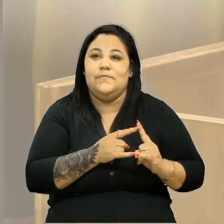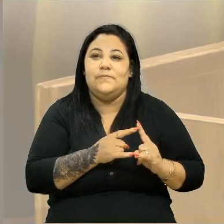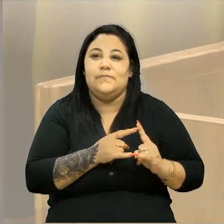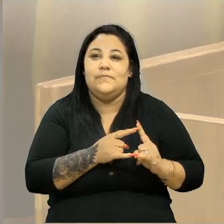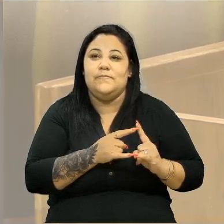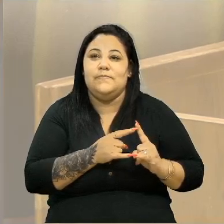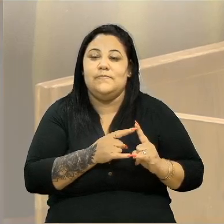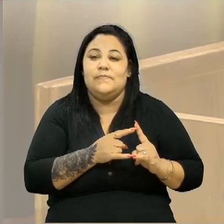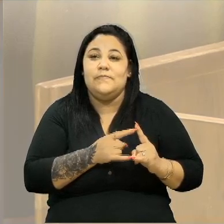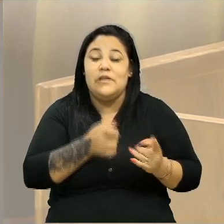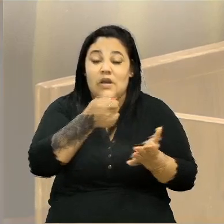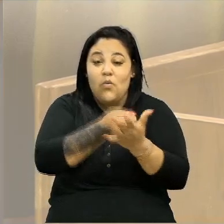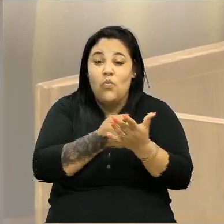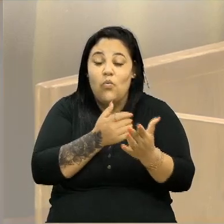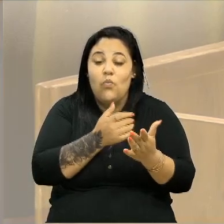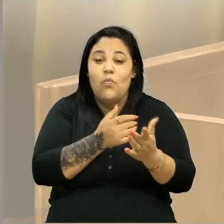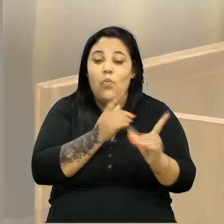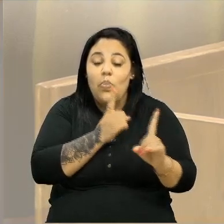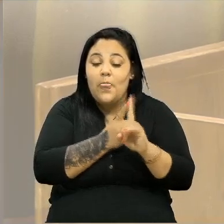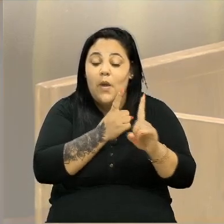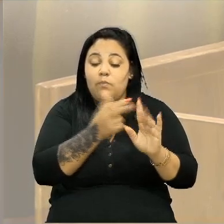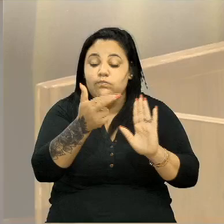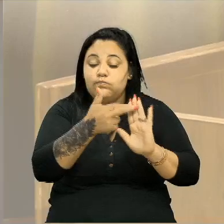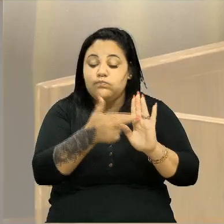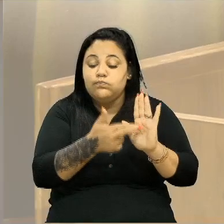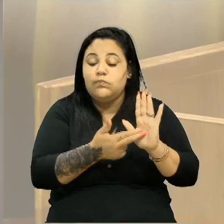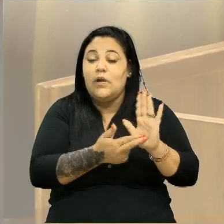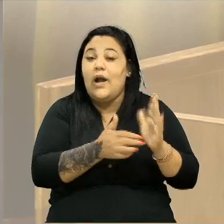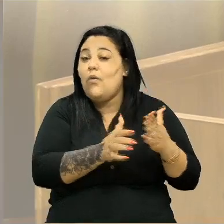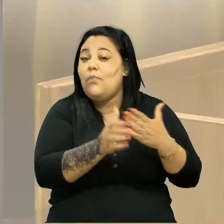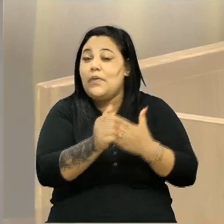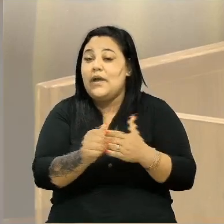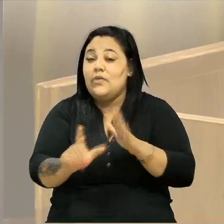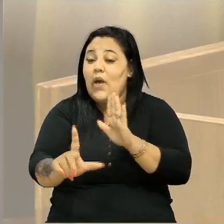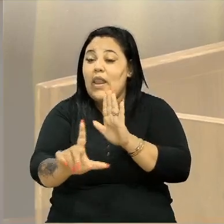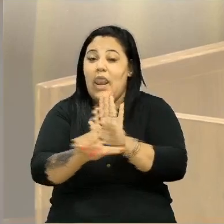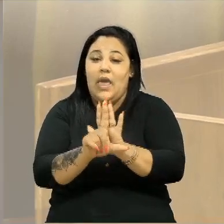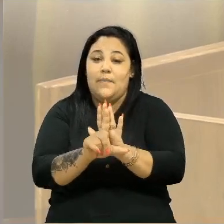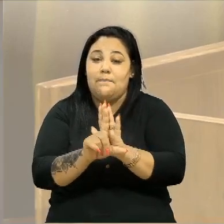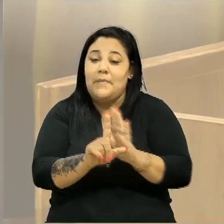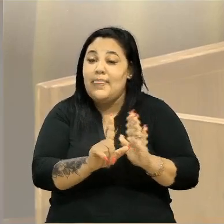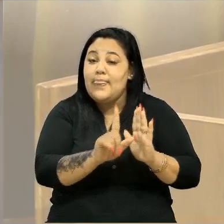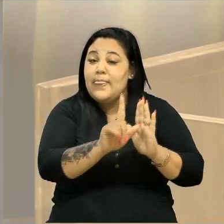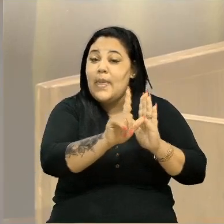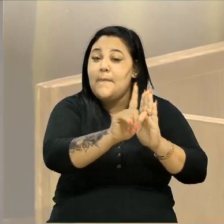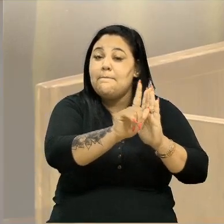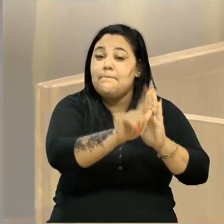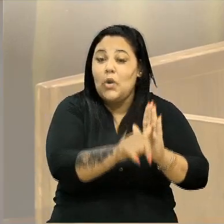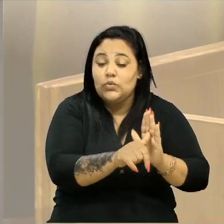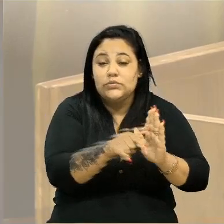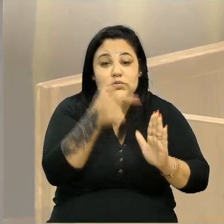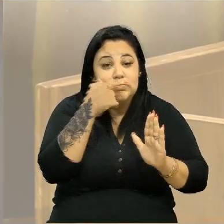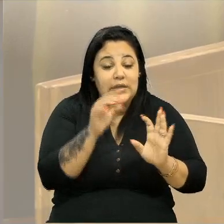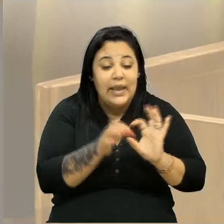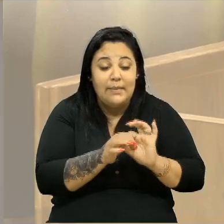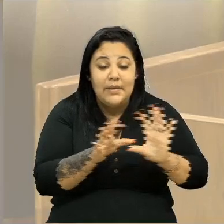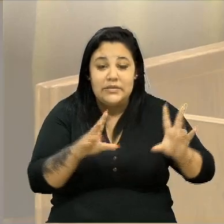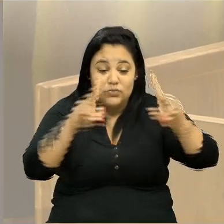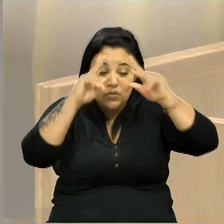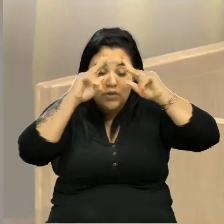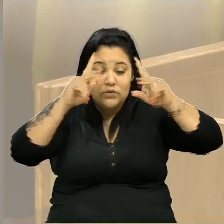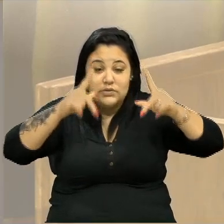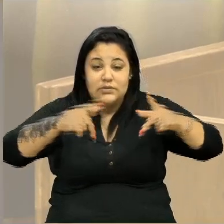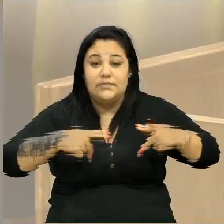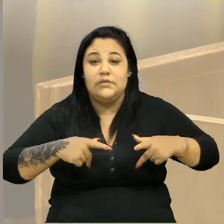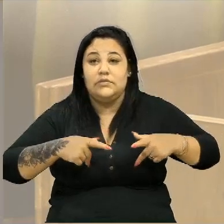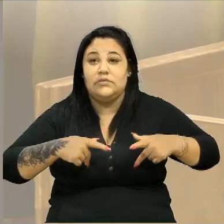busque a regularização de acordo com as leis e normas vigentes do Estado, para posterior ser concedido o reconhecimento, de